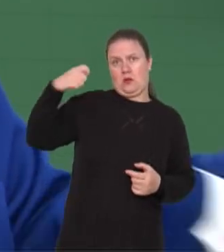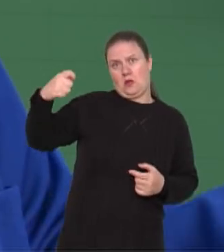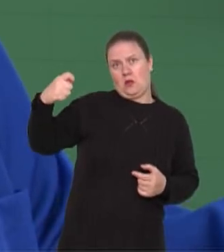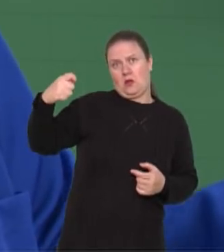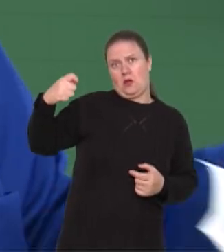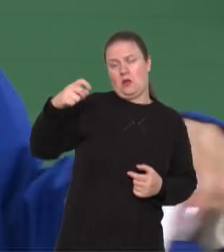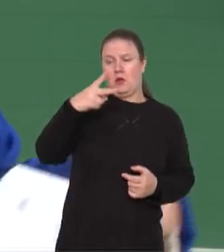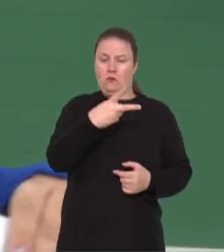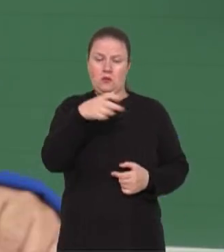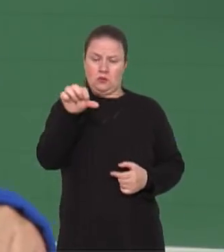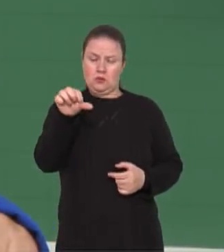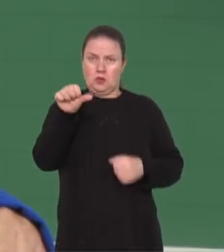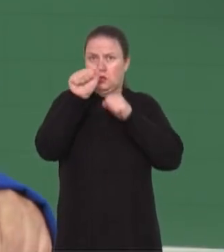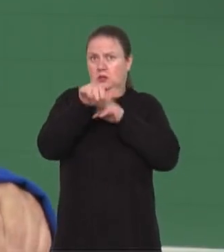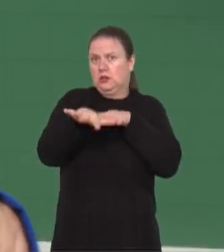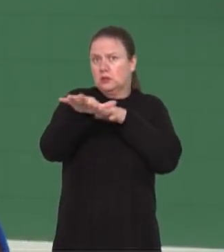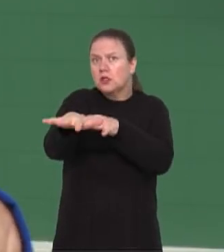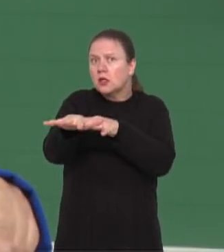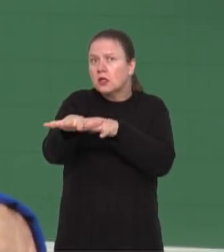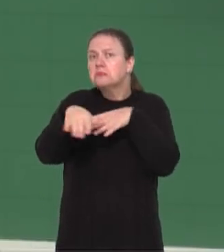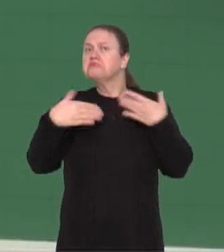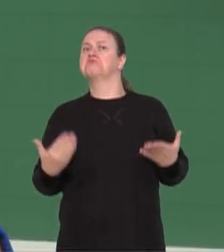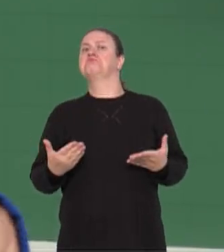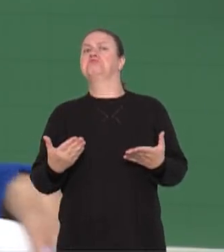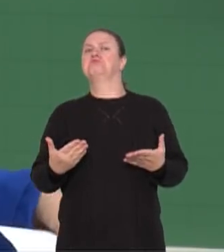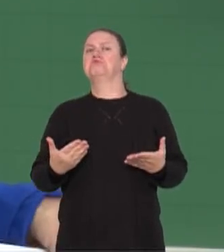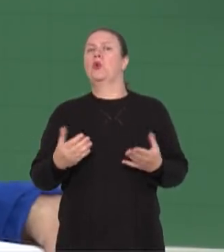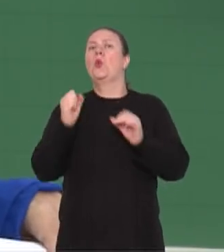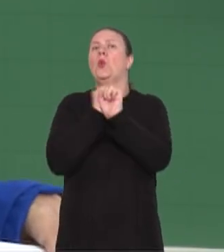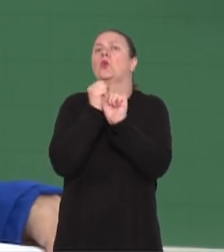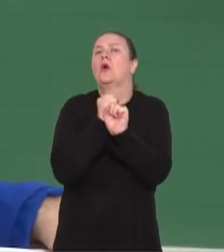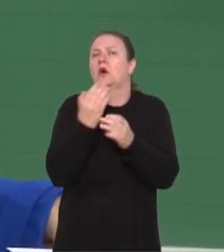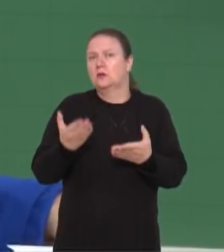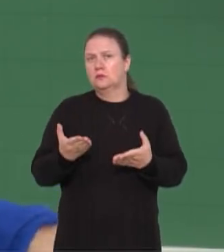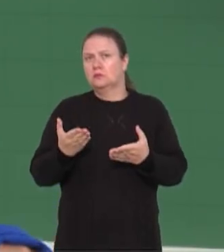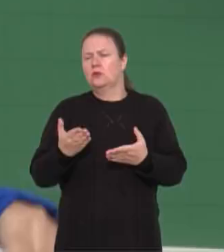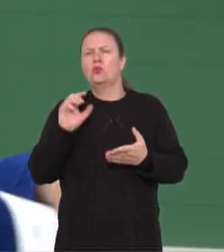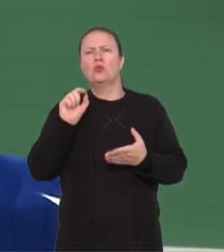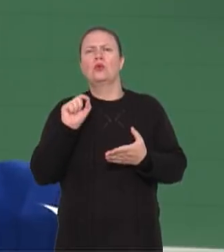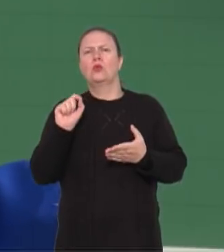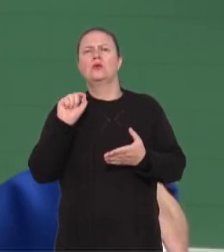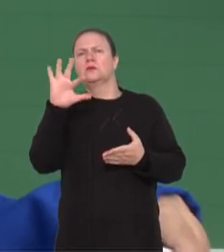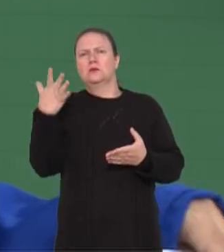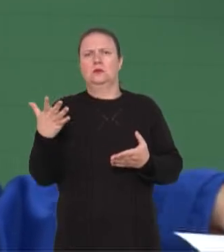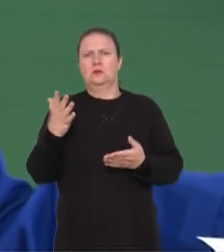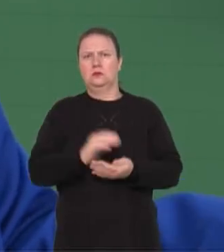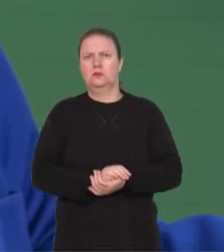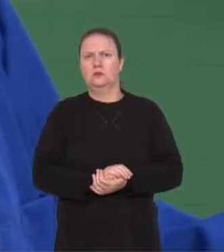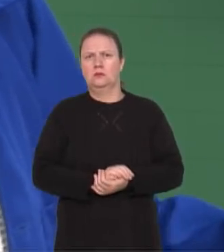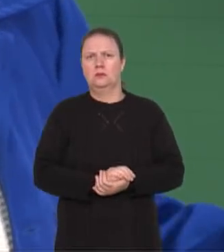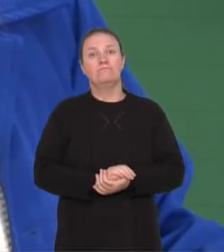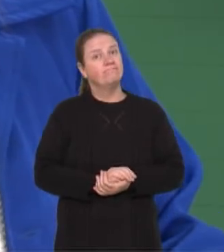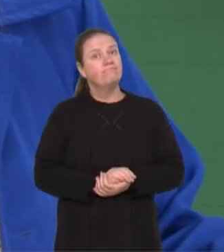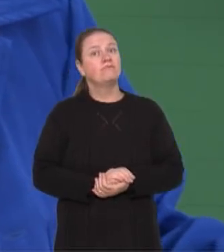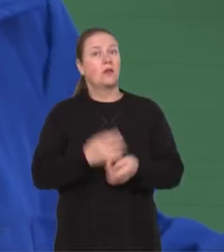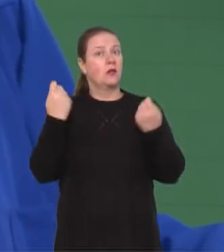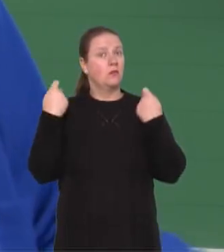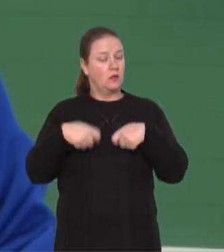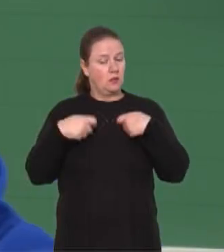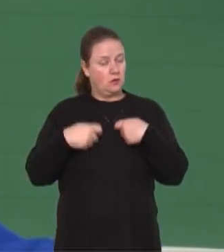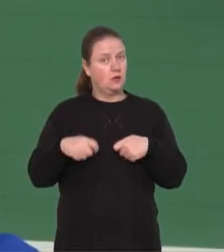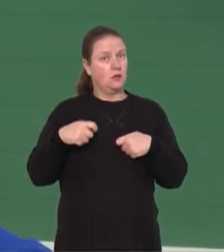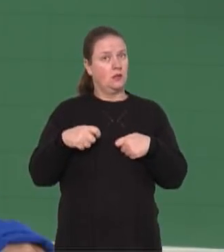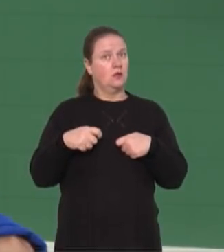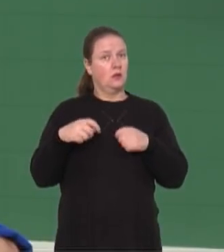de setembro, enfim, nós temos que ter ali o momento em que aconteceram, né? Que ano que aconteceram, certo? Então é importante